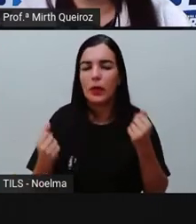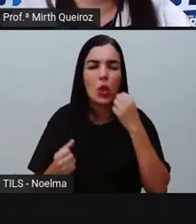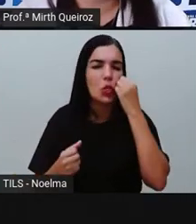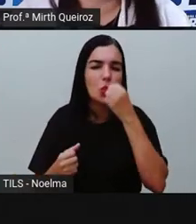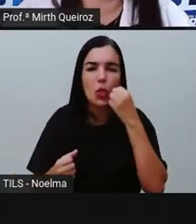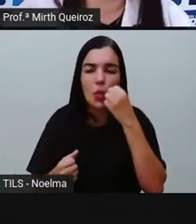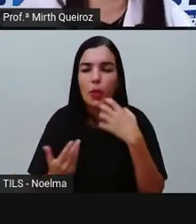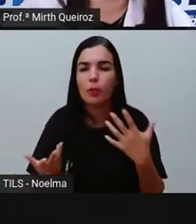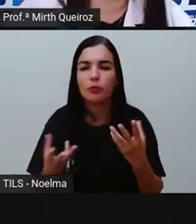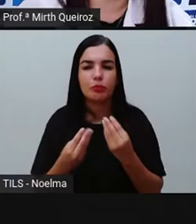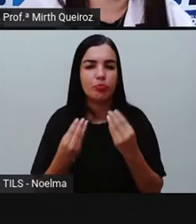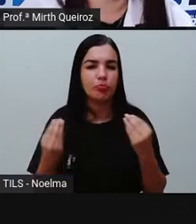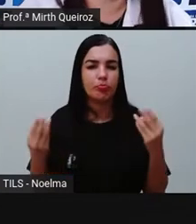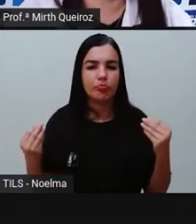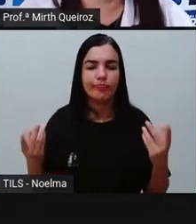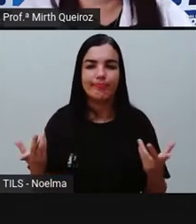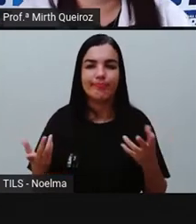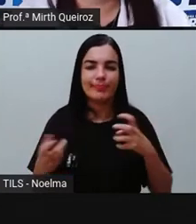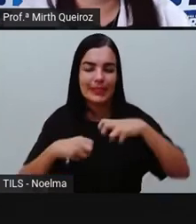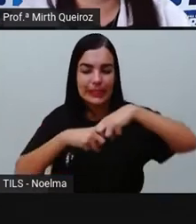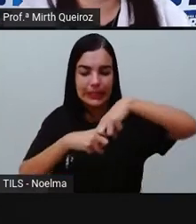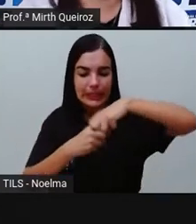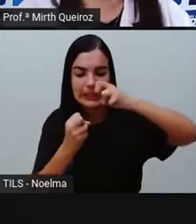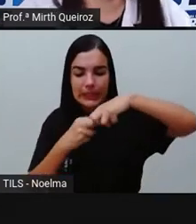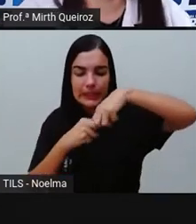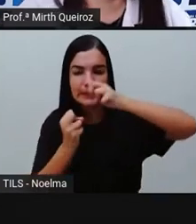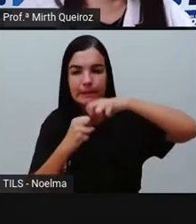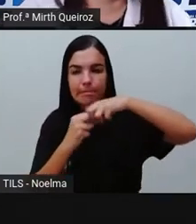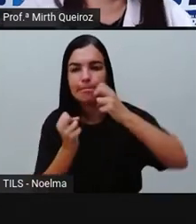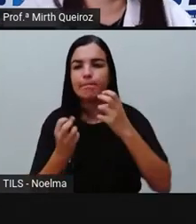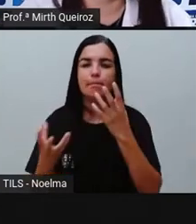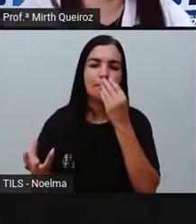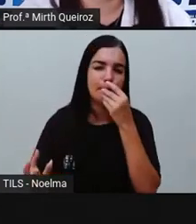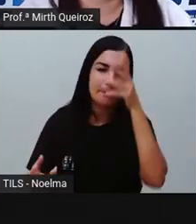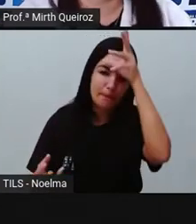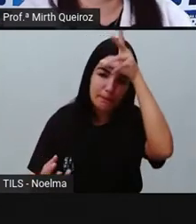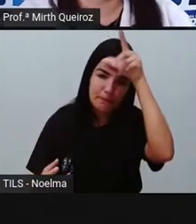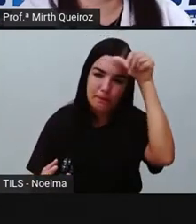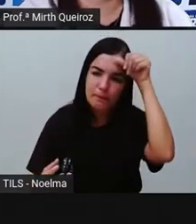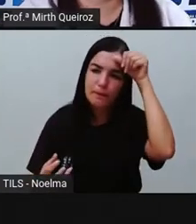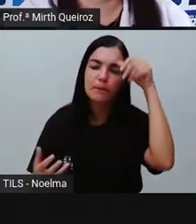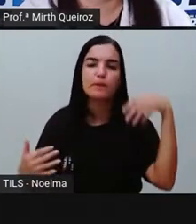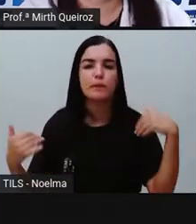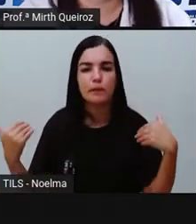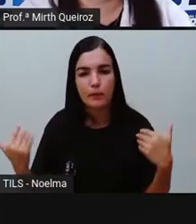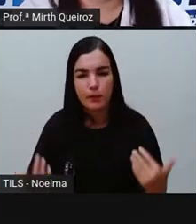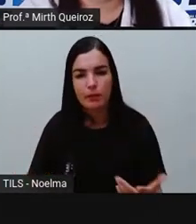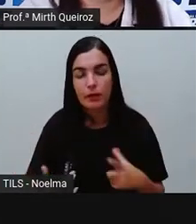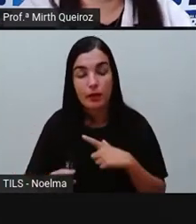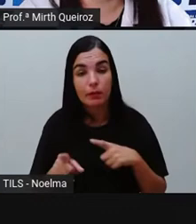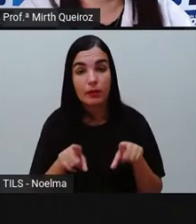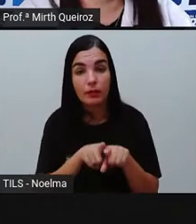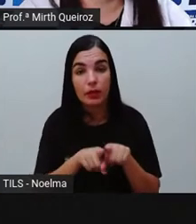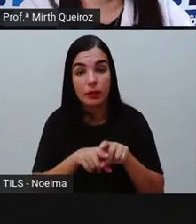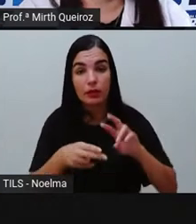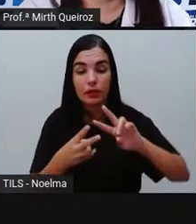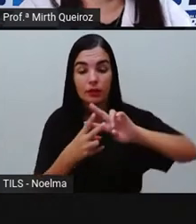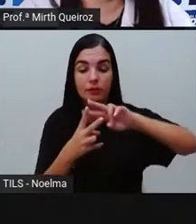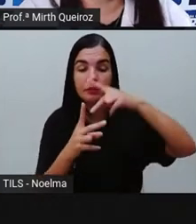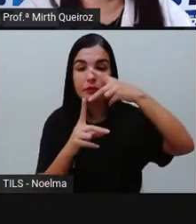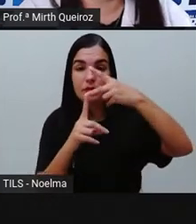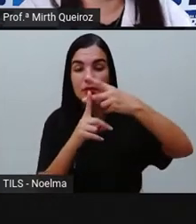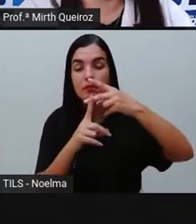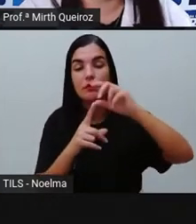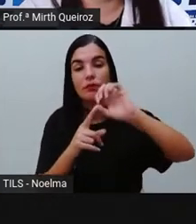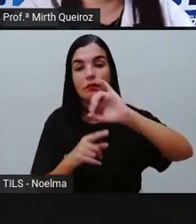em excessos, refrigerantes. E com isso aumentou também o índice de obesidade infantil. Além